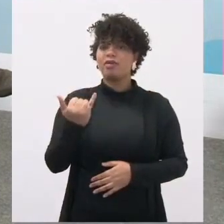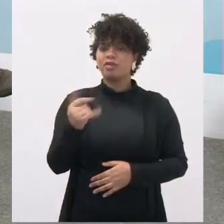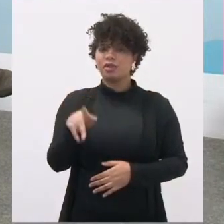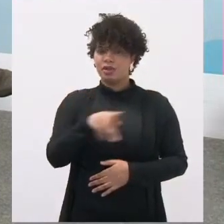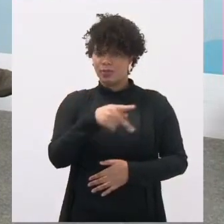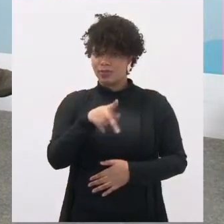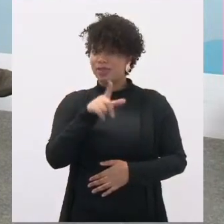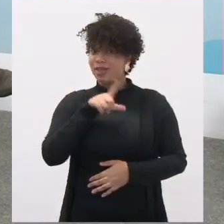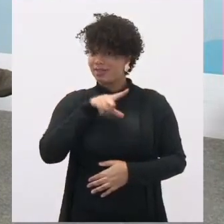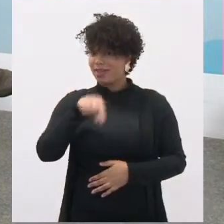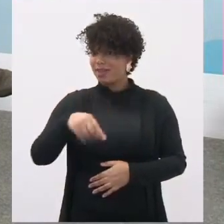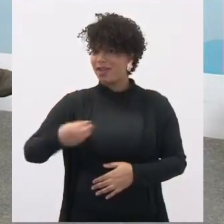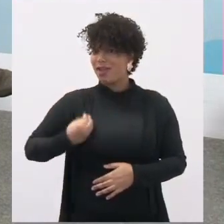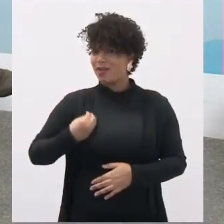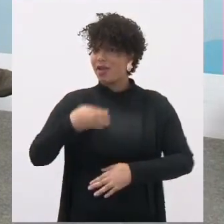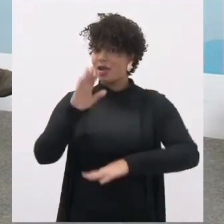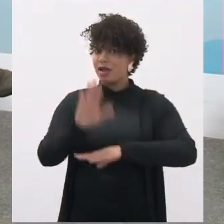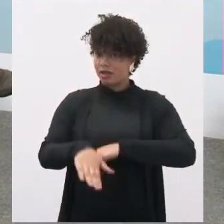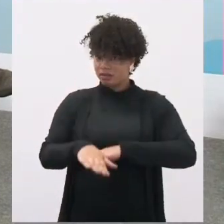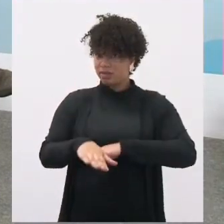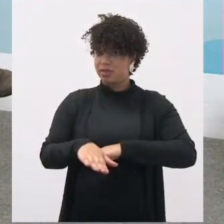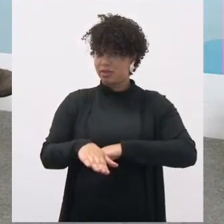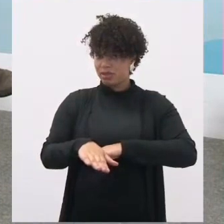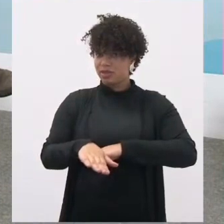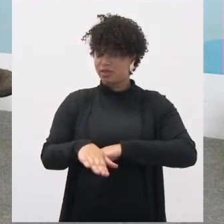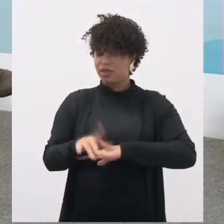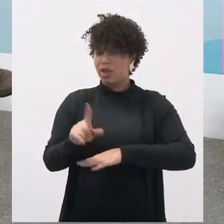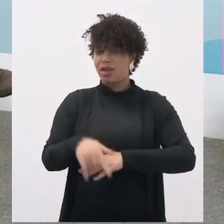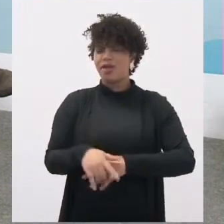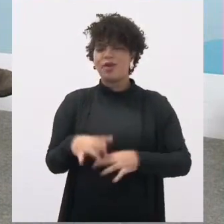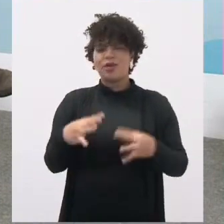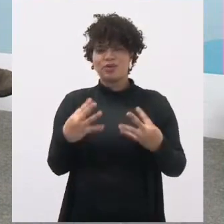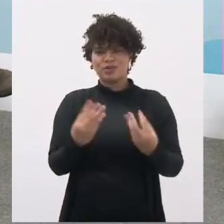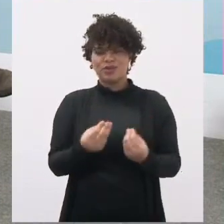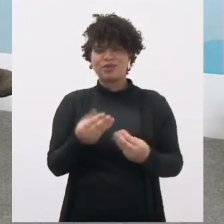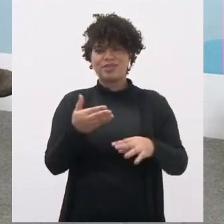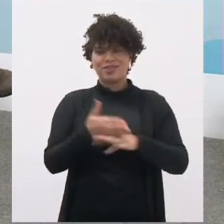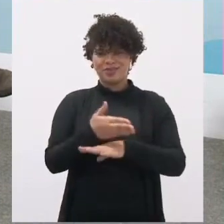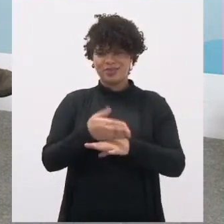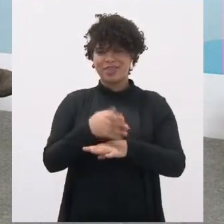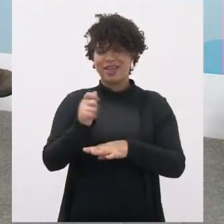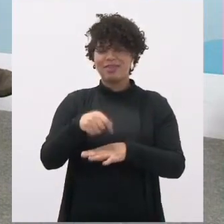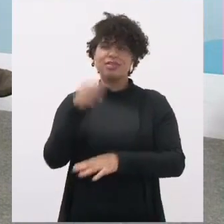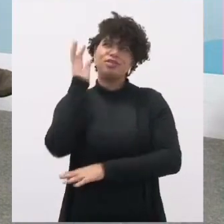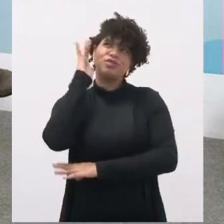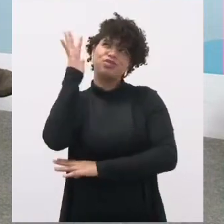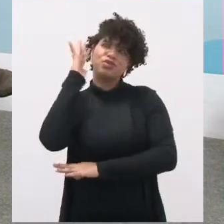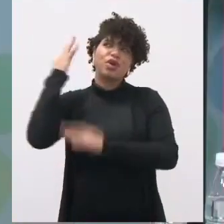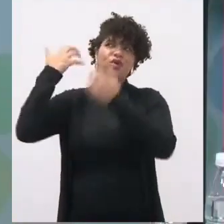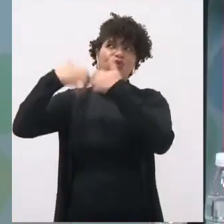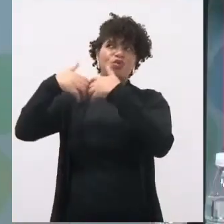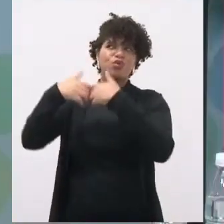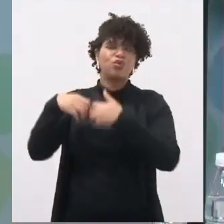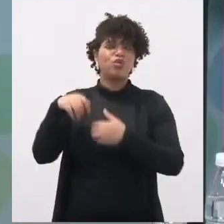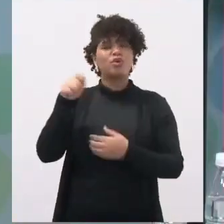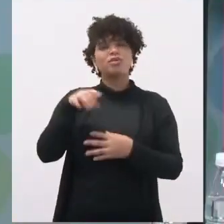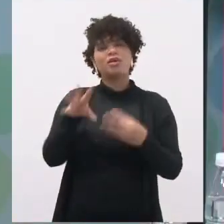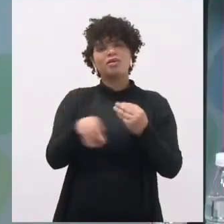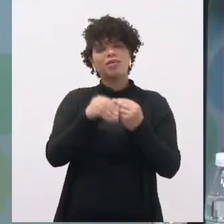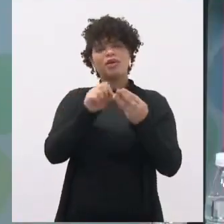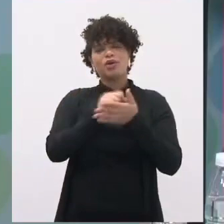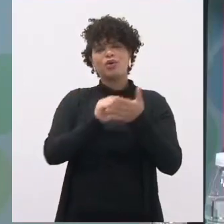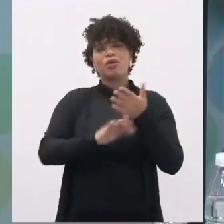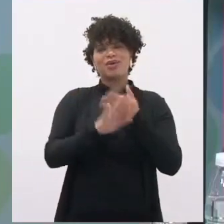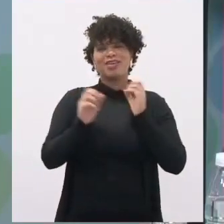tem essas formações à tarde para a galera vir junto com a gente fazer essa reflexão e a implementação do currículo